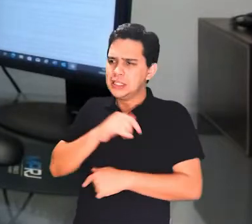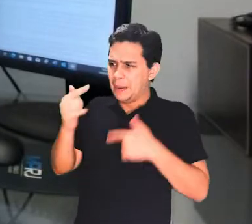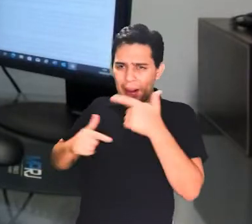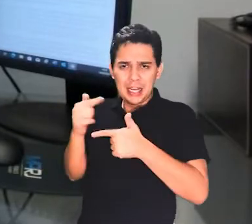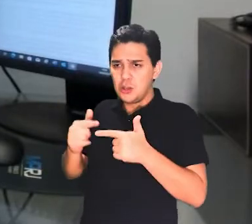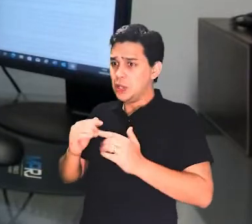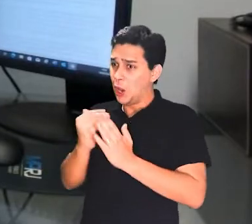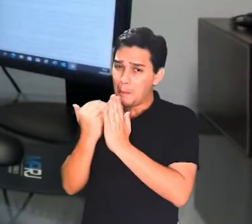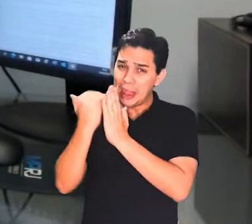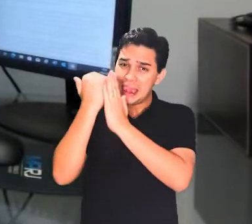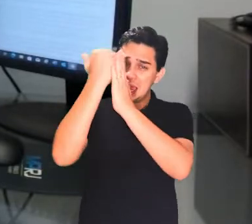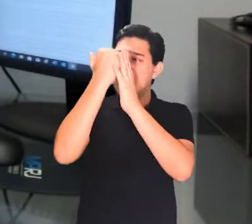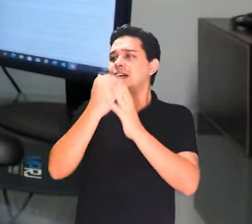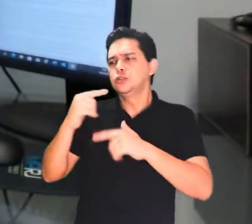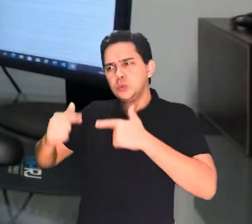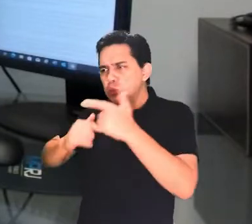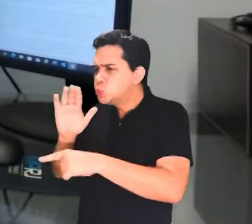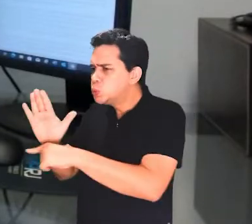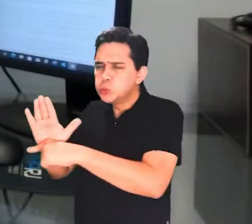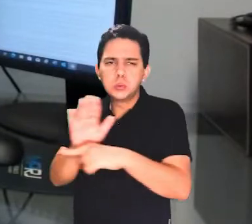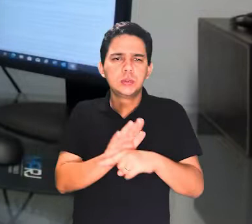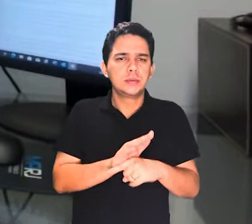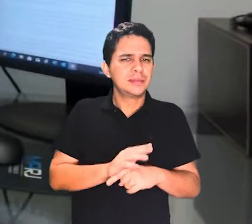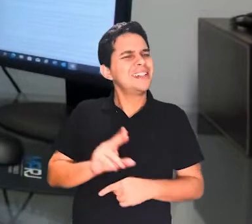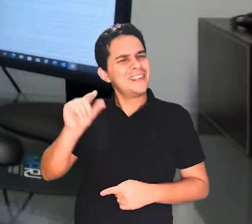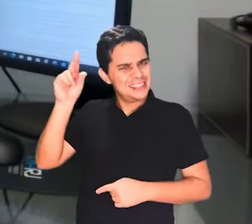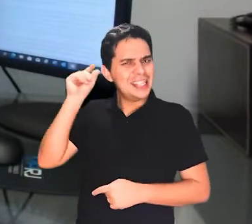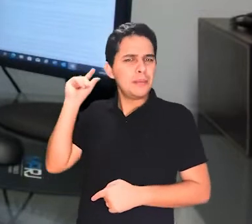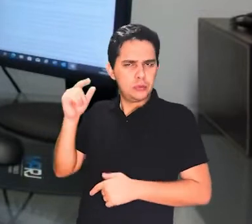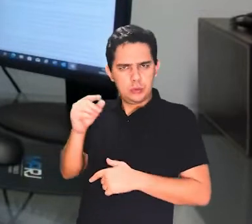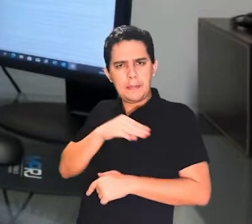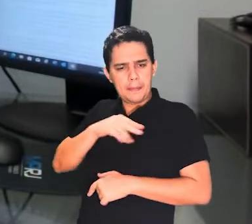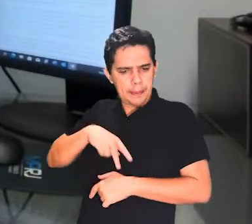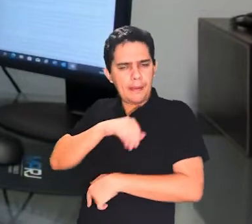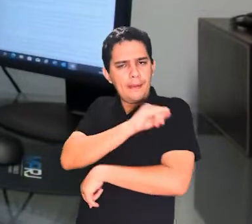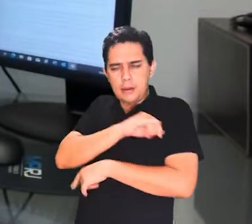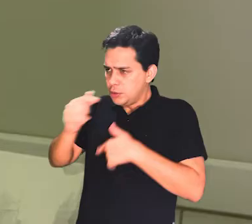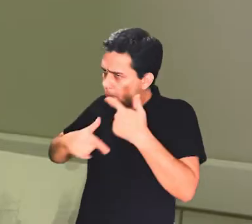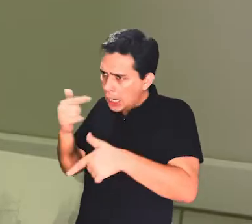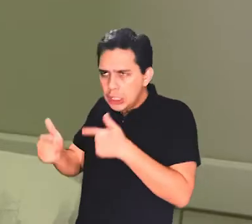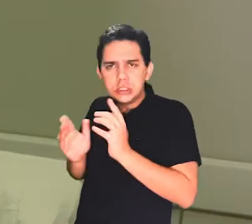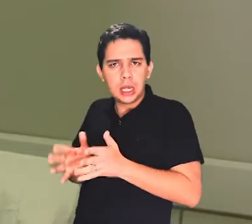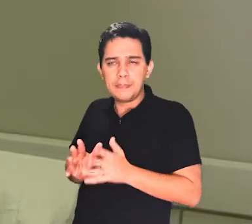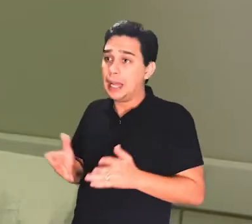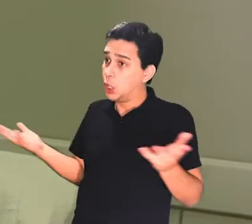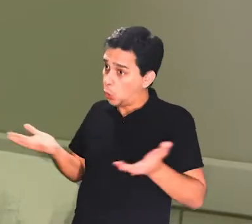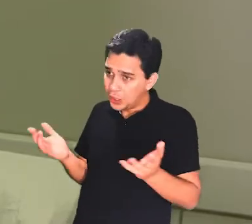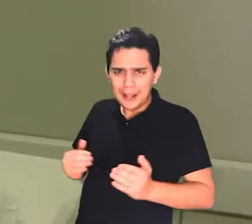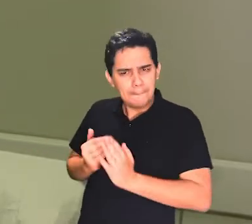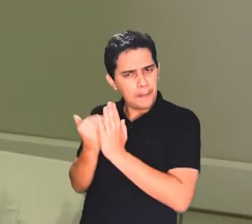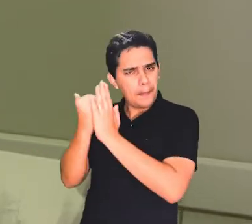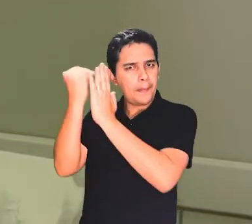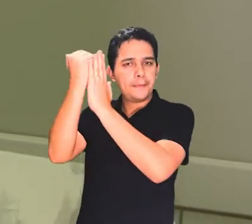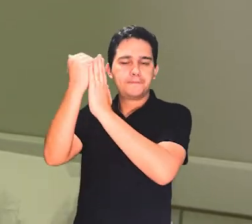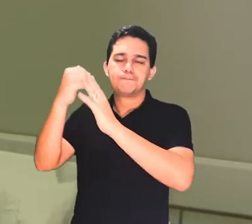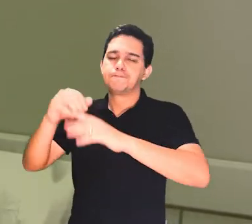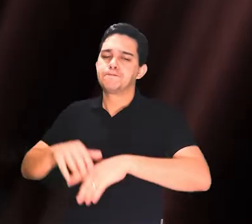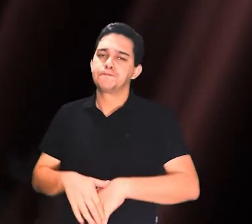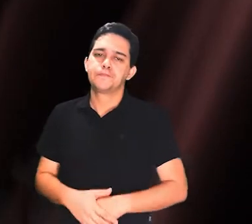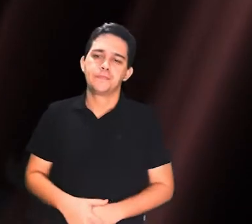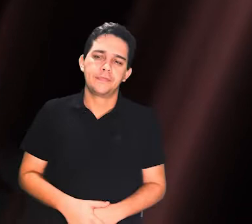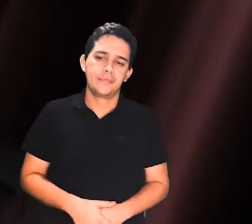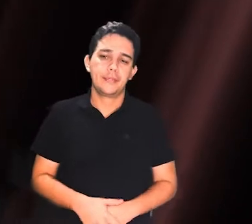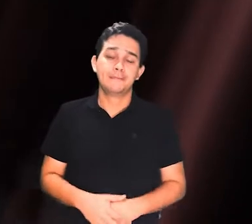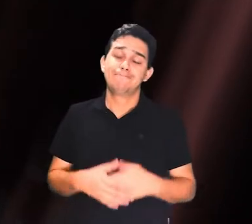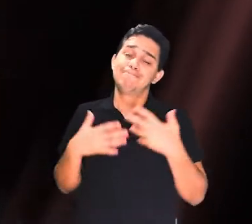pelo Ministério Público do Estado do Rio de Janeiro, no sentido da garantia desses direitos. Infelizmente, a lei da reforma,